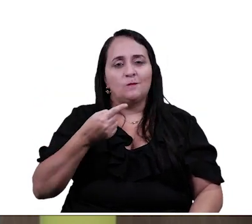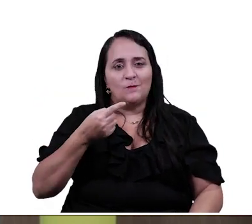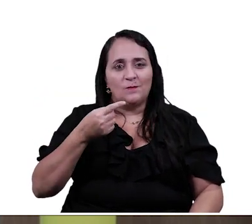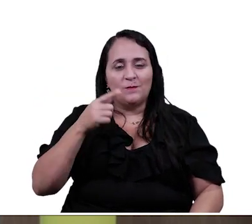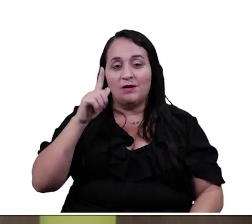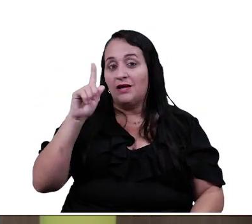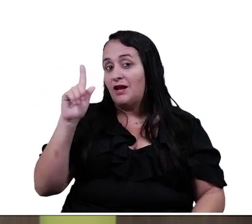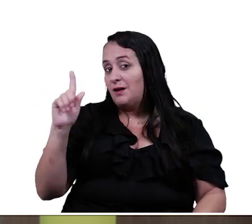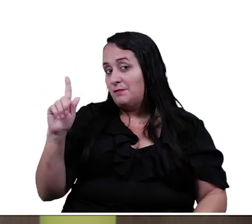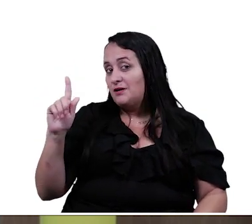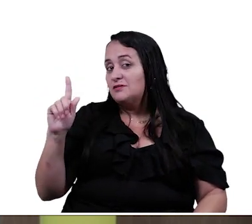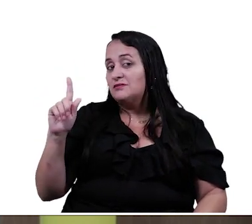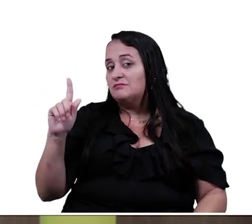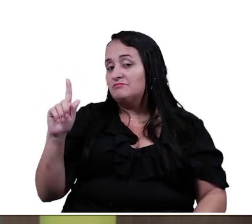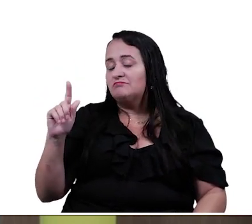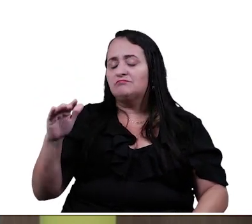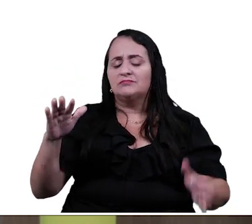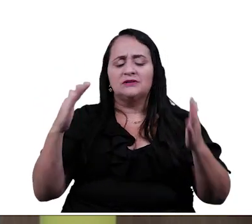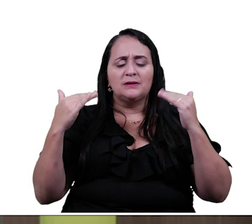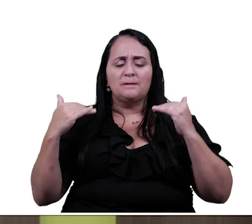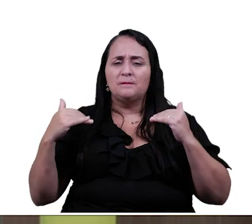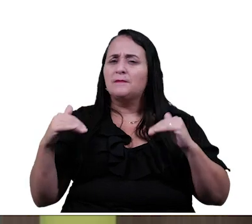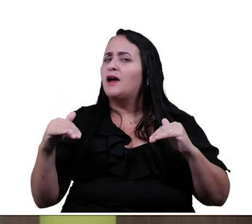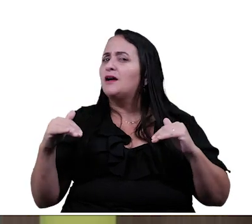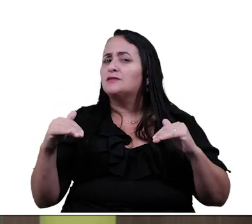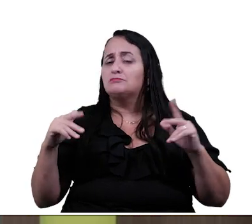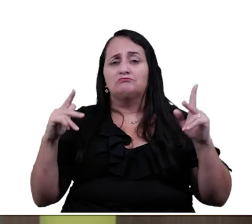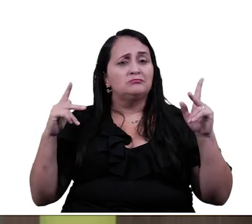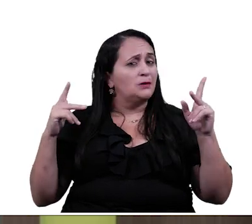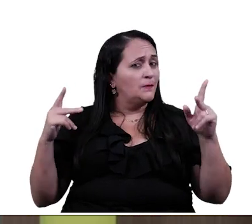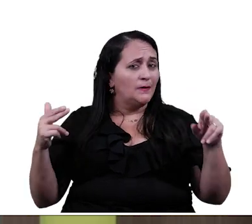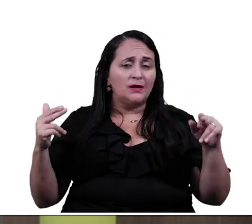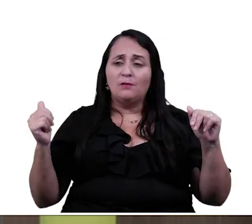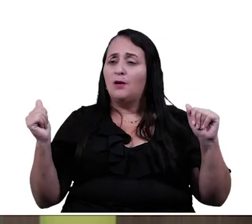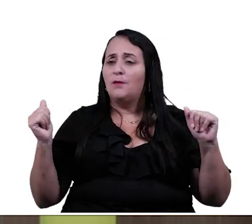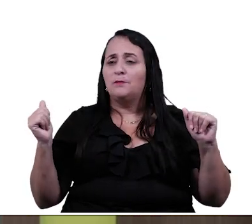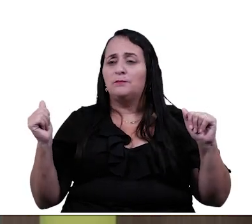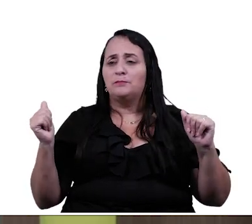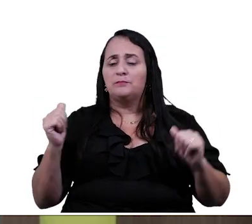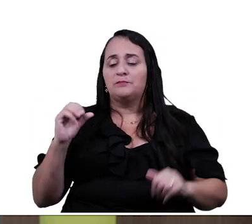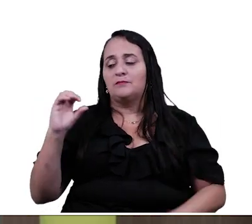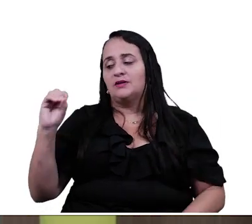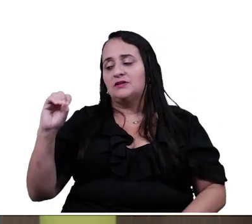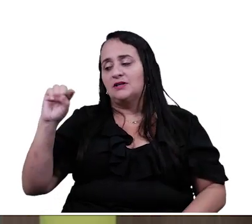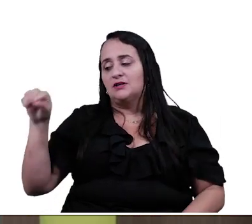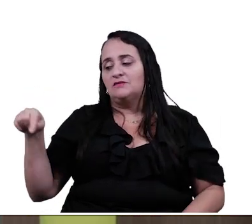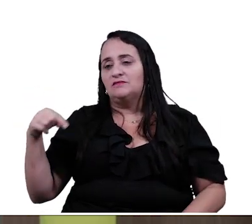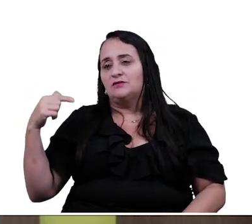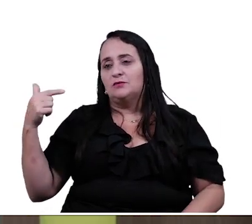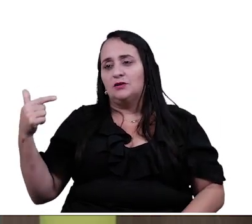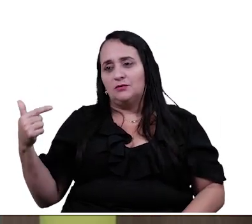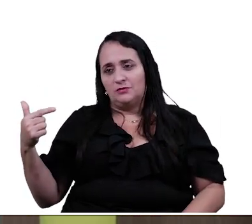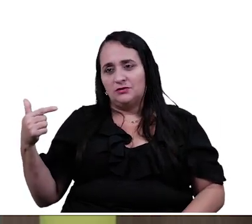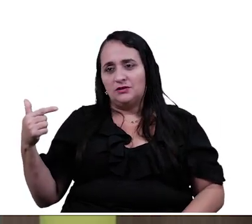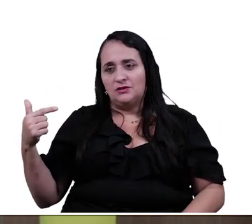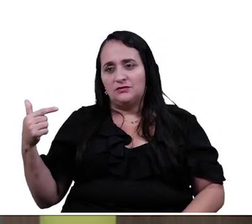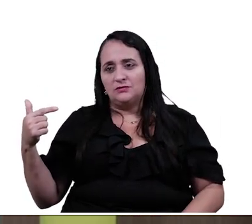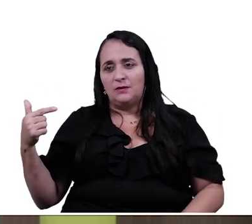1.000 gramas. Se aqui em cima a relação é essa, embaixo vai ser do mesmo jeito. Eu tenho